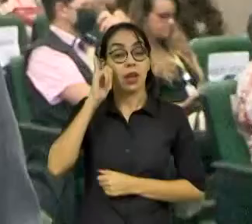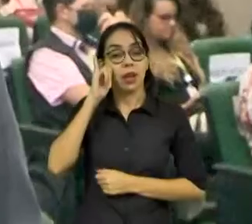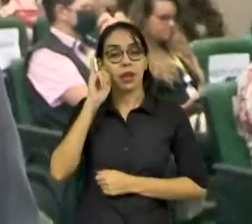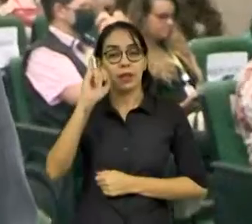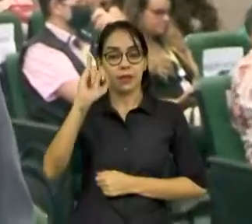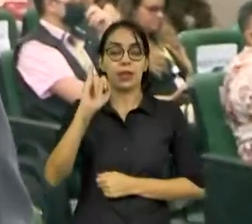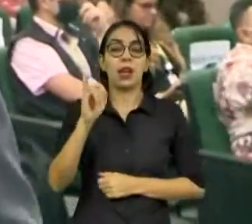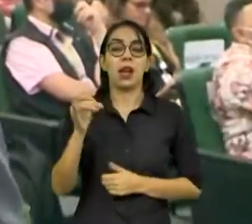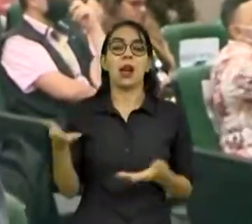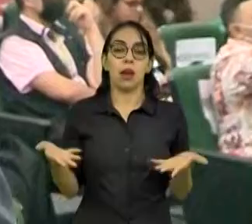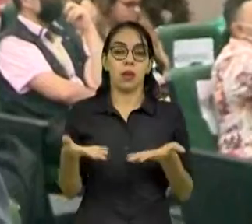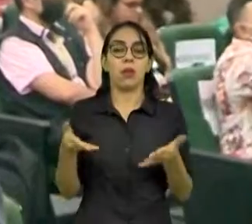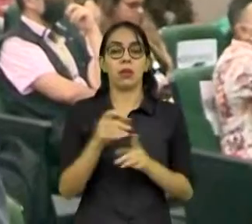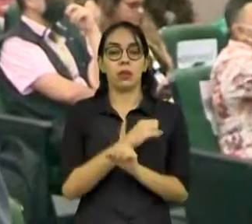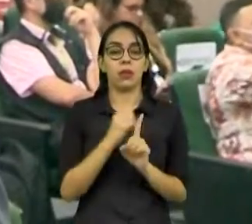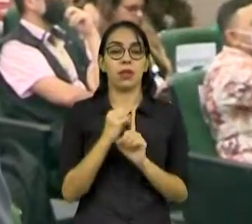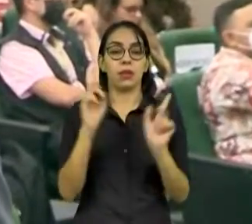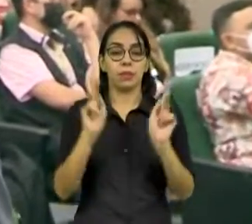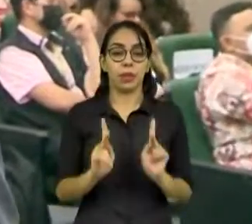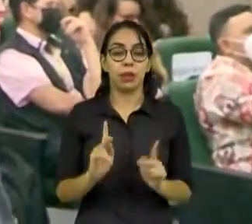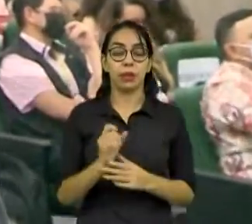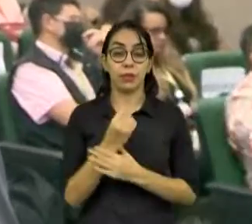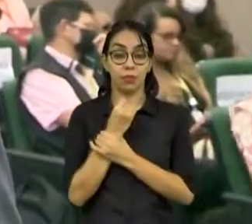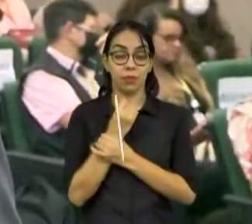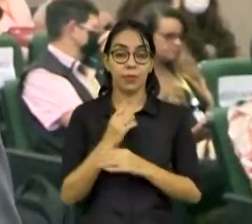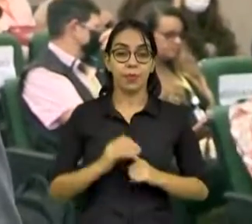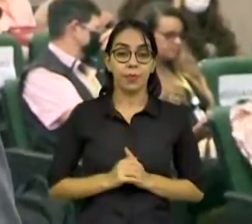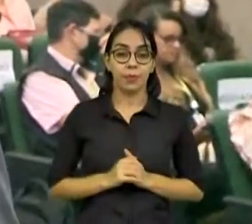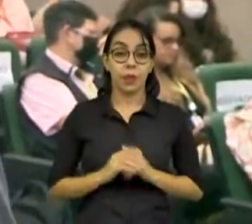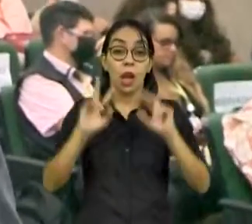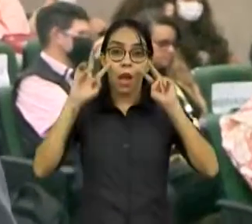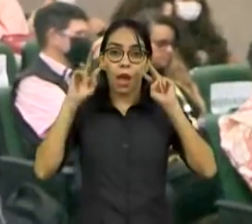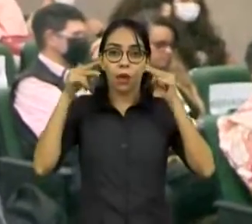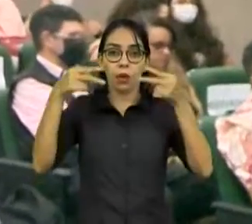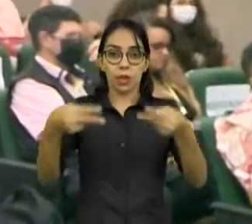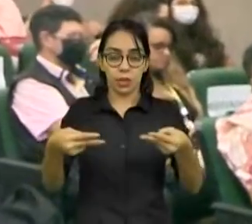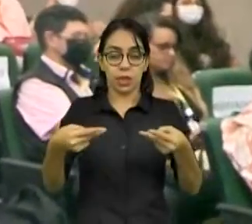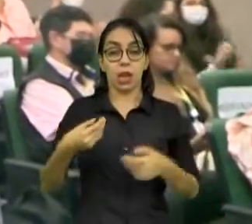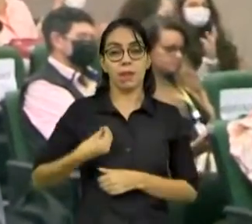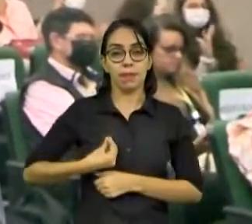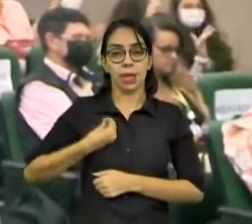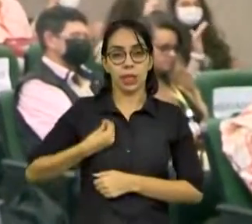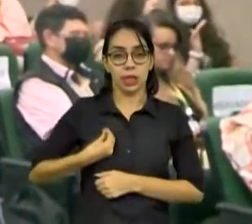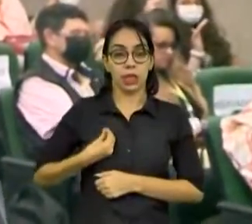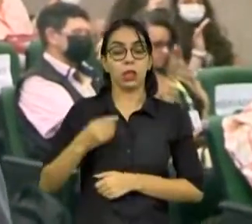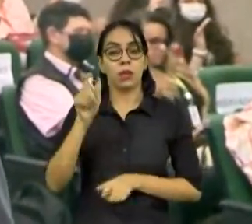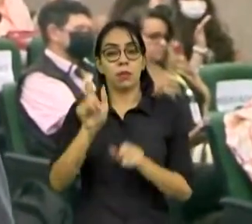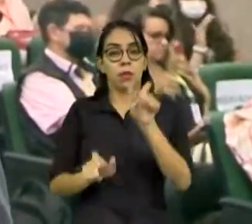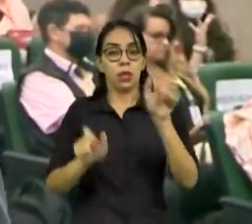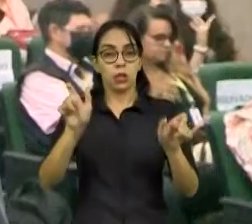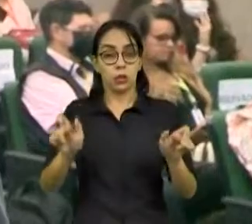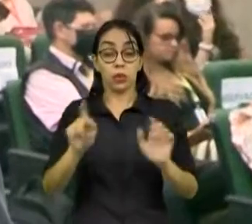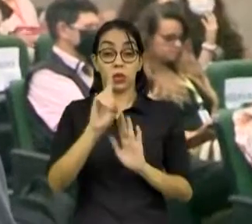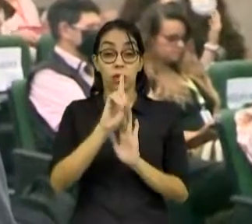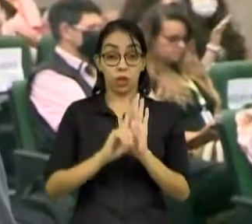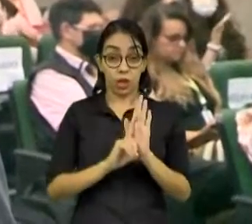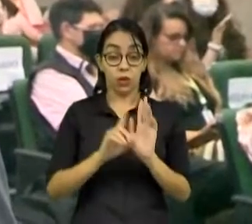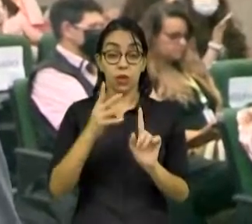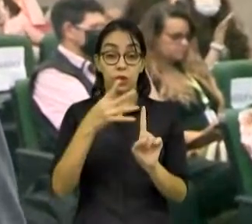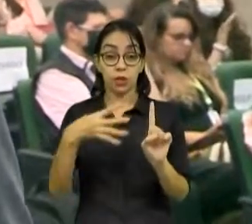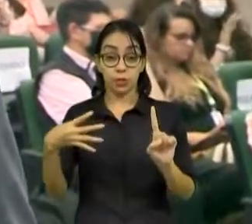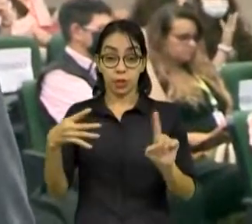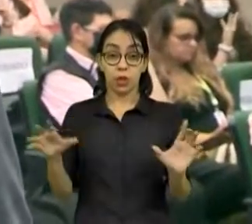paz. Representa primeiro reconhecer a existência e um sujeito de direitos que a população LGBTQIA+ no estado do